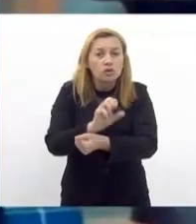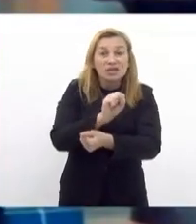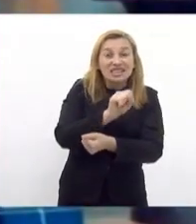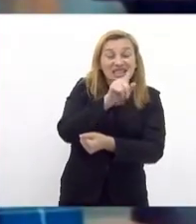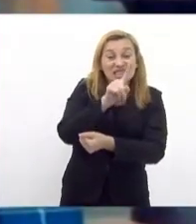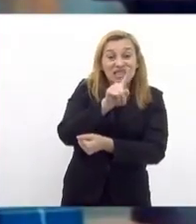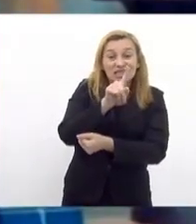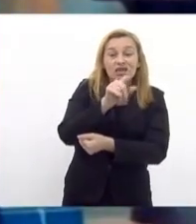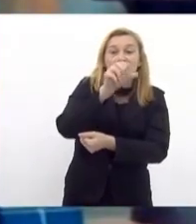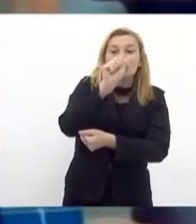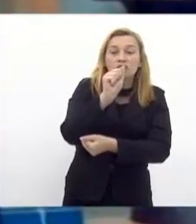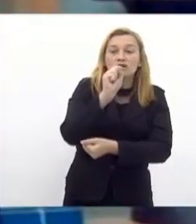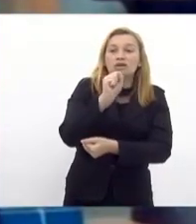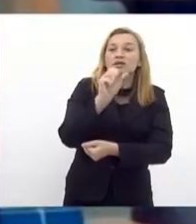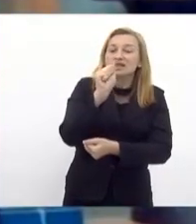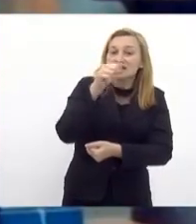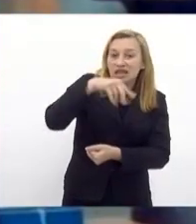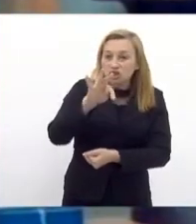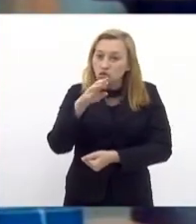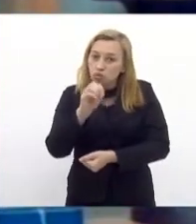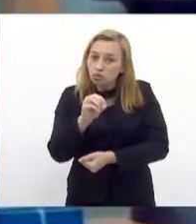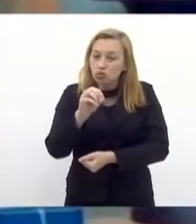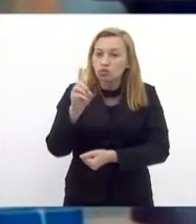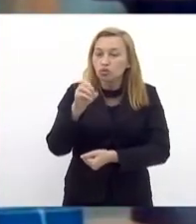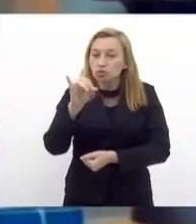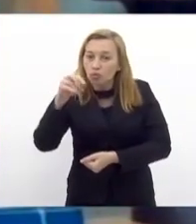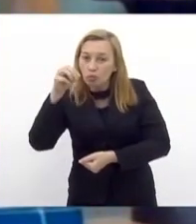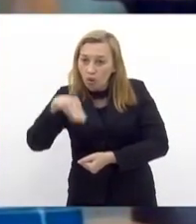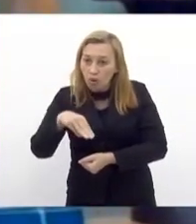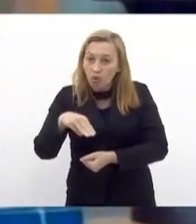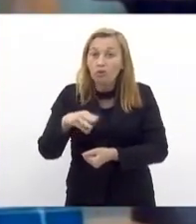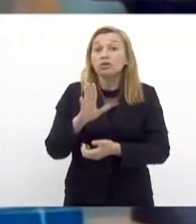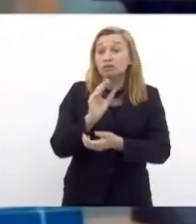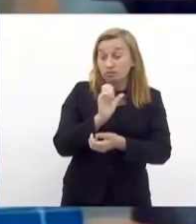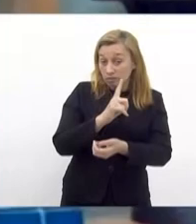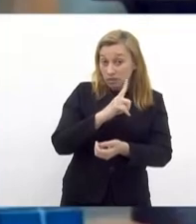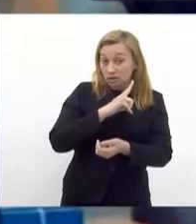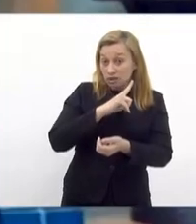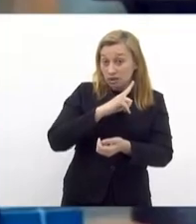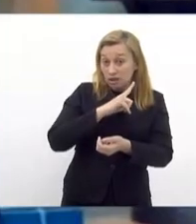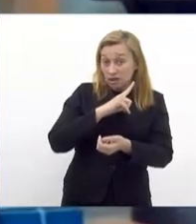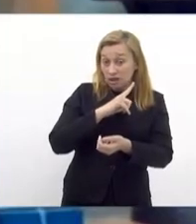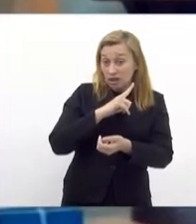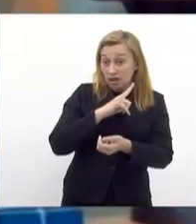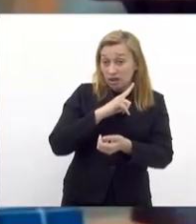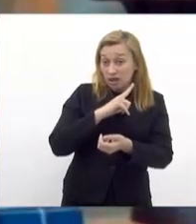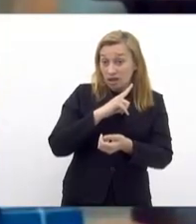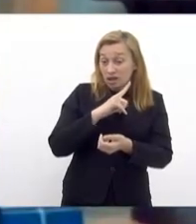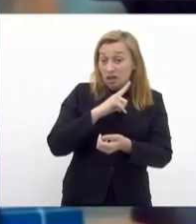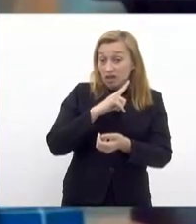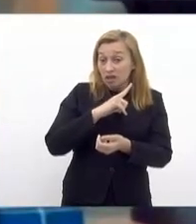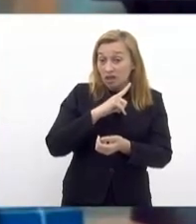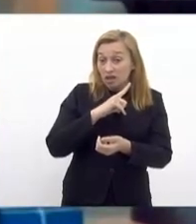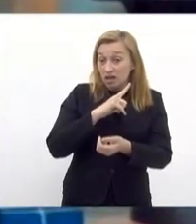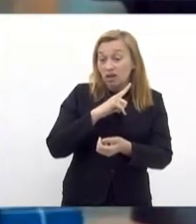tem limitações sérias, como o prefeito colocou muito bem, inclusive com licenciamento que é frágil. Se